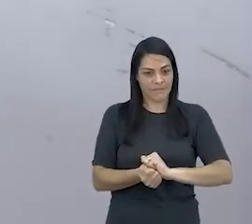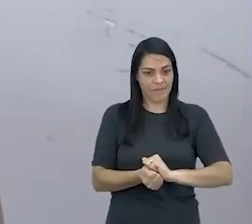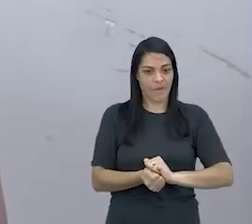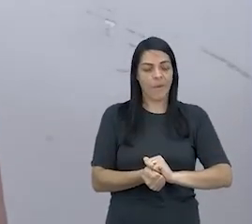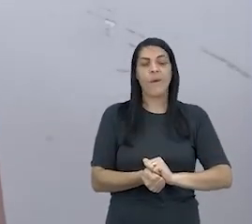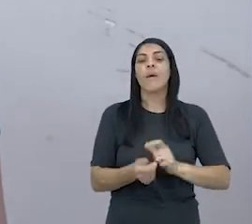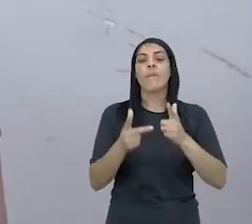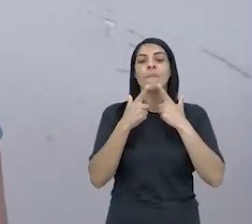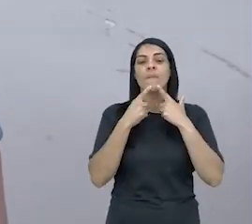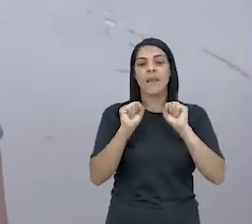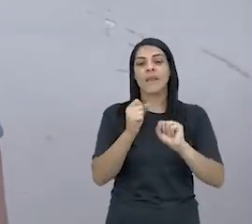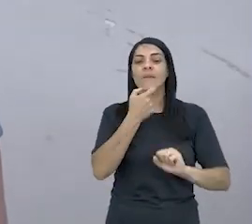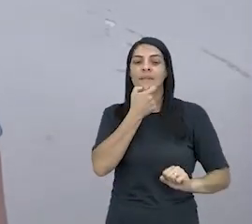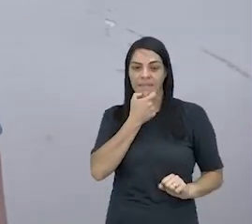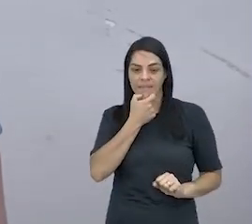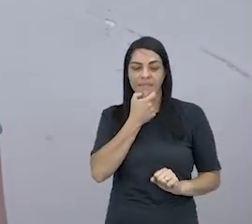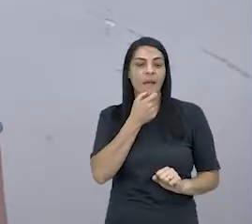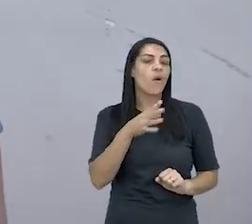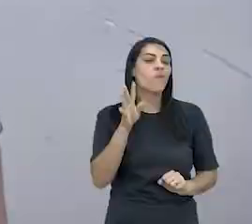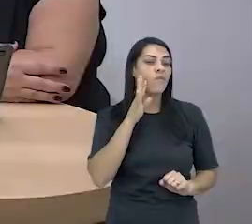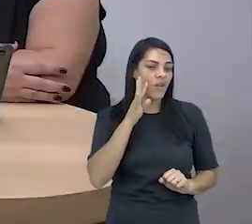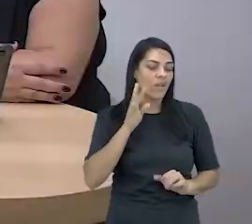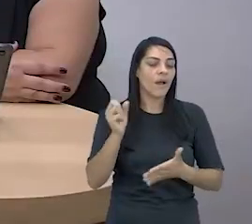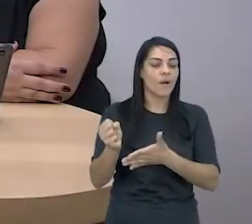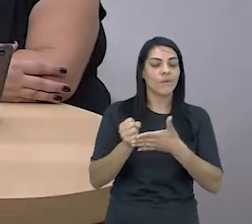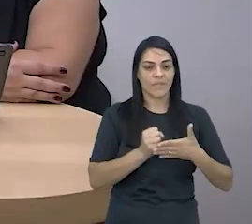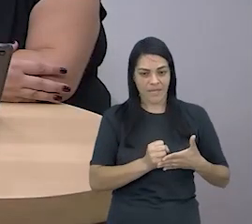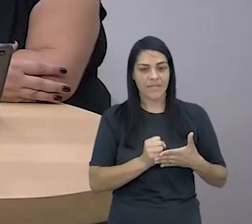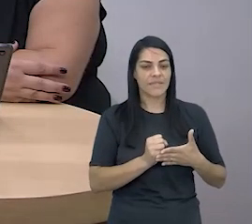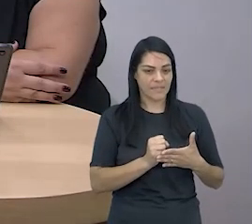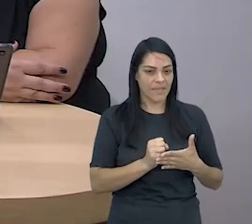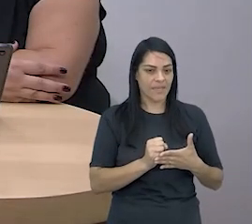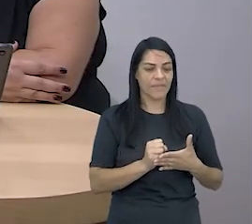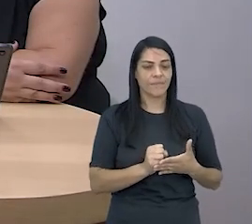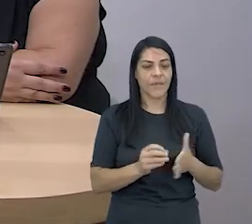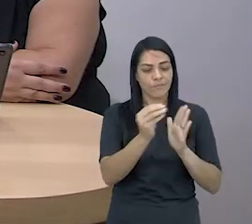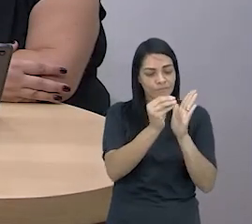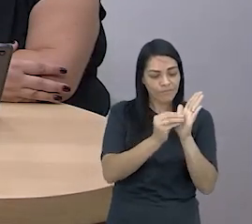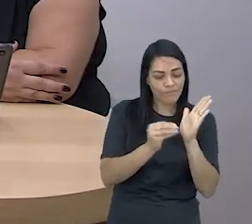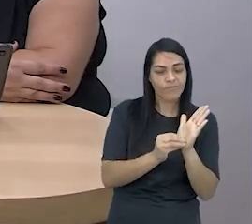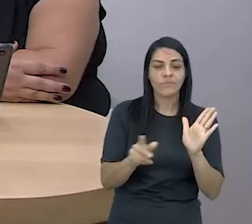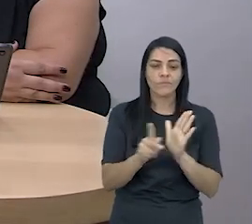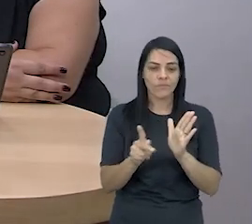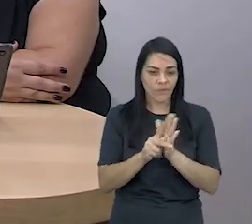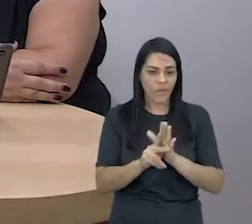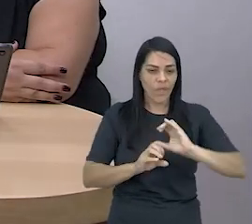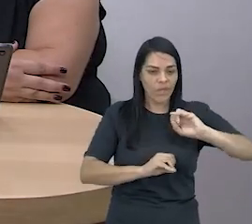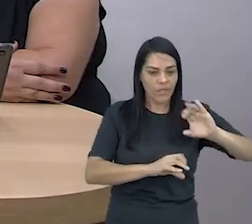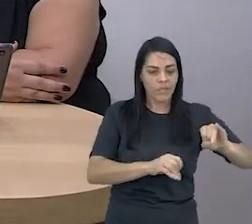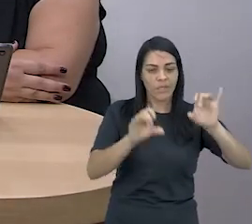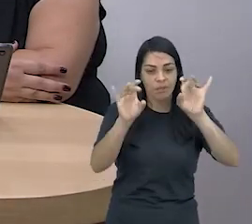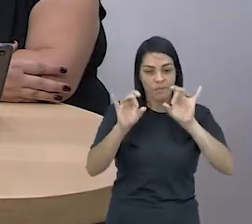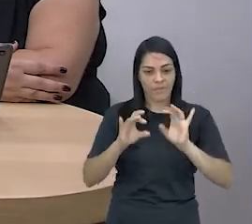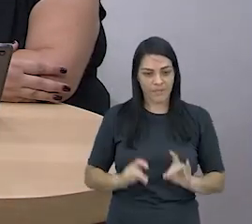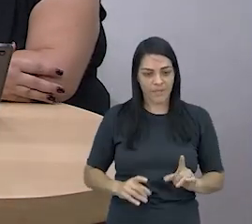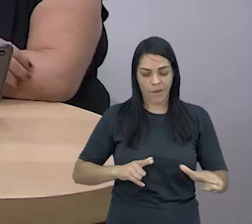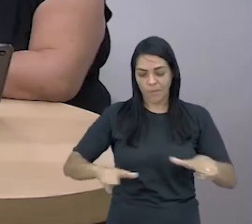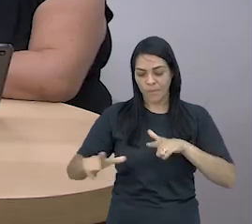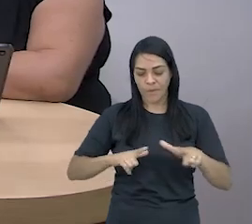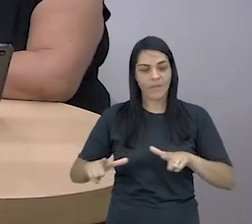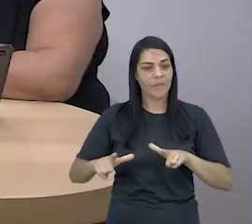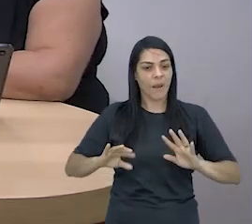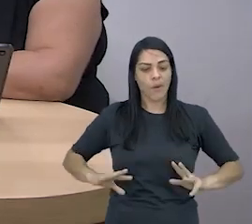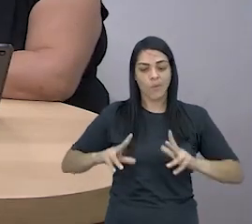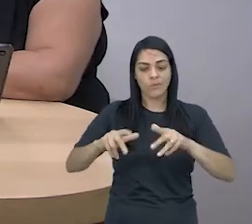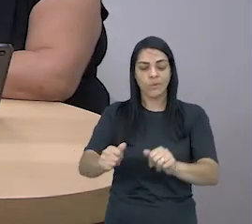inglesa. Então, foi muito bacana também a gente trazer elementos próprios da educação especial para trabalhar com a sala toda, né? Sim. Isso é que